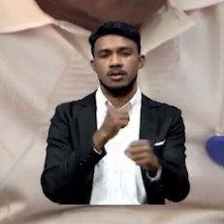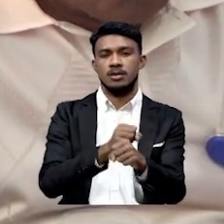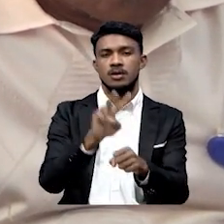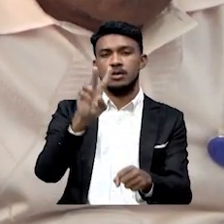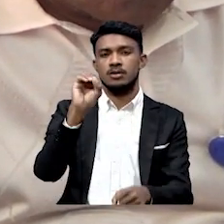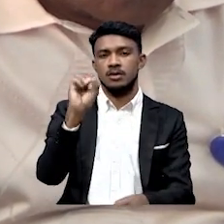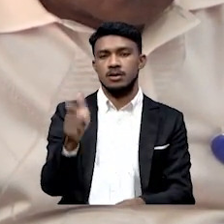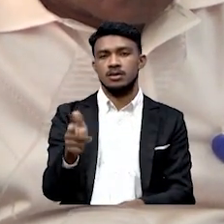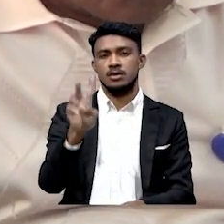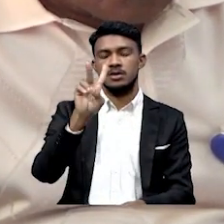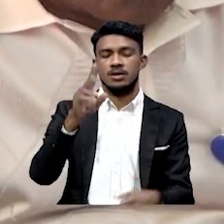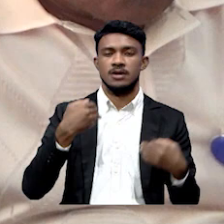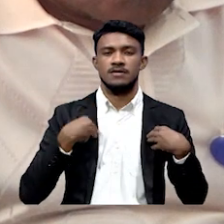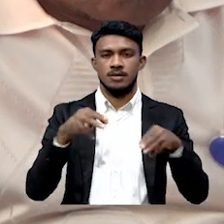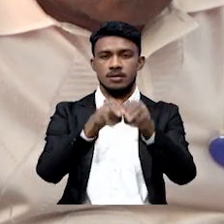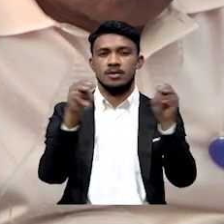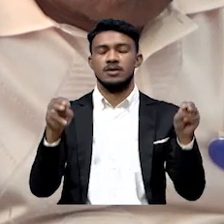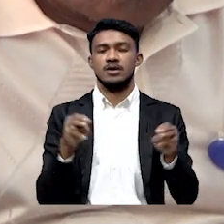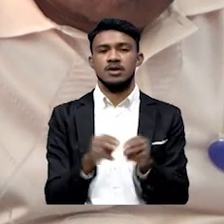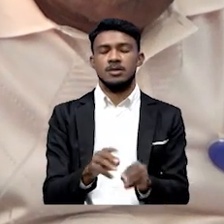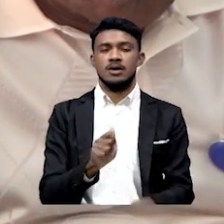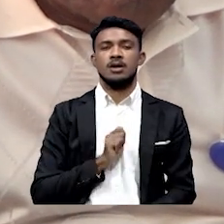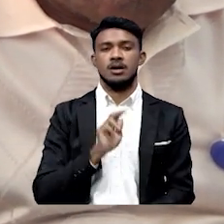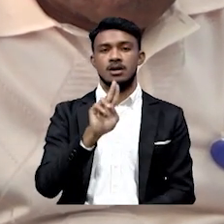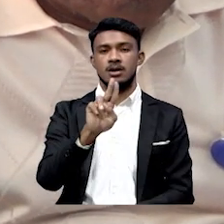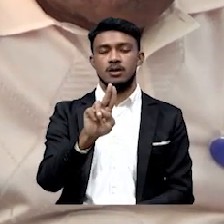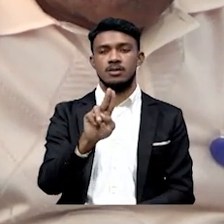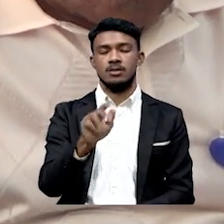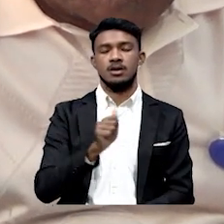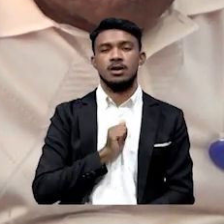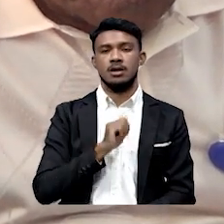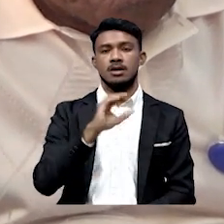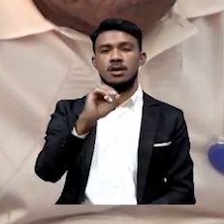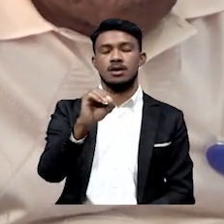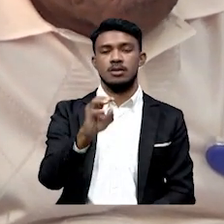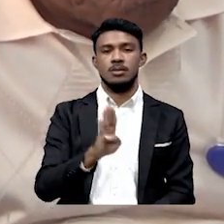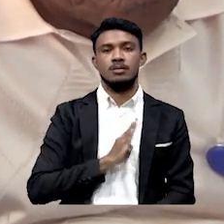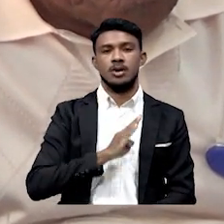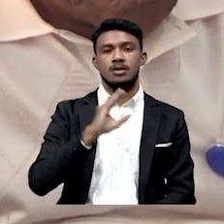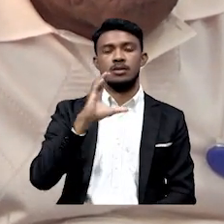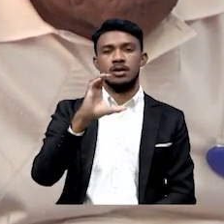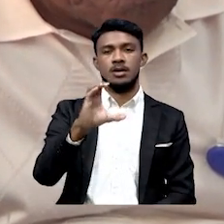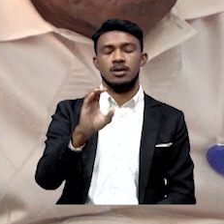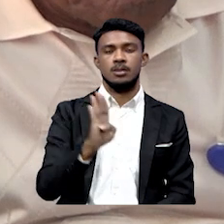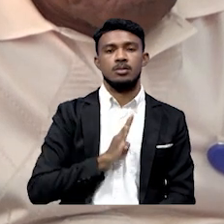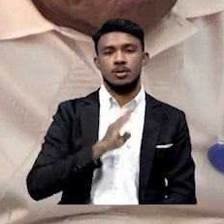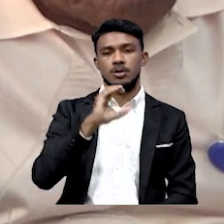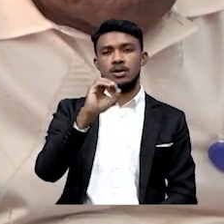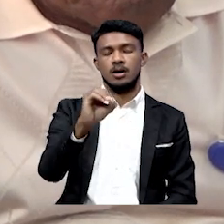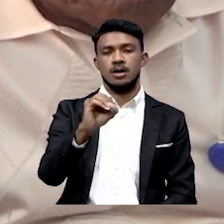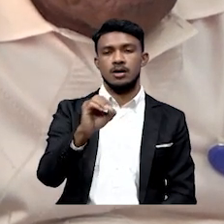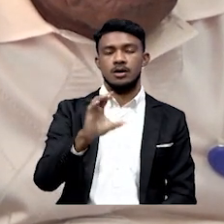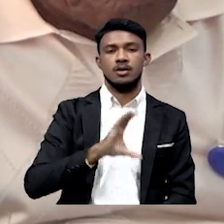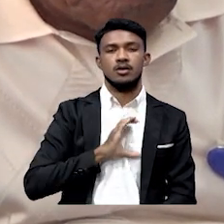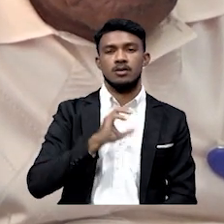Resin Rua e a município Aileu Ainaro Baucau Bobonaro Copa